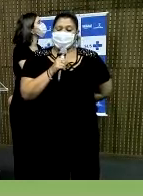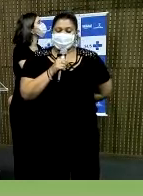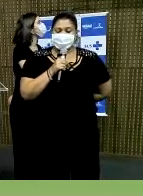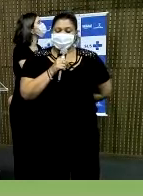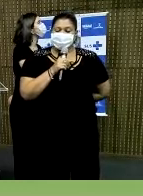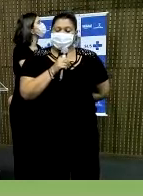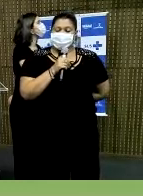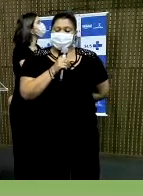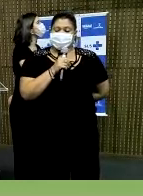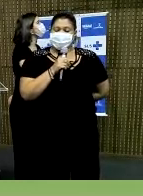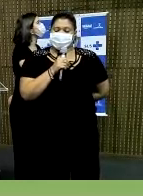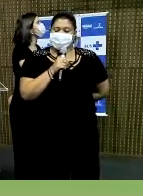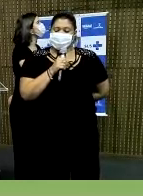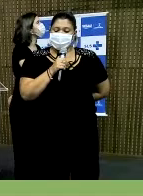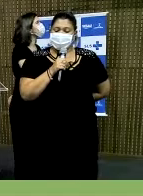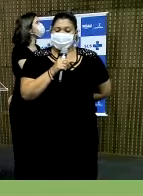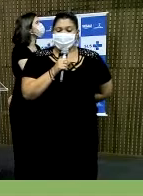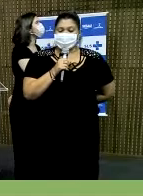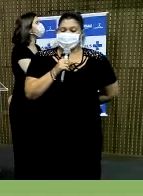também 4 novos